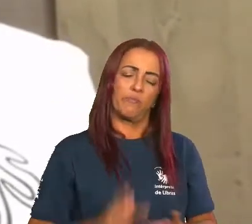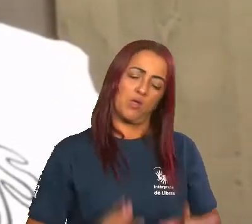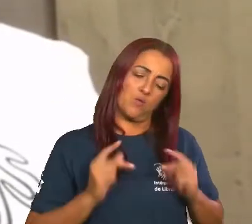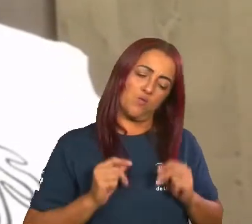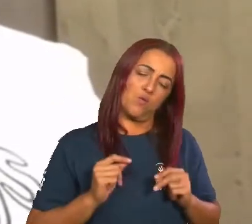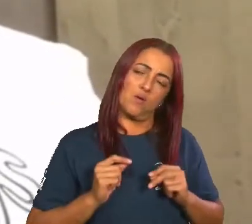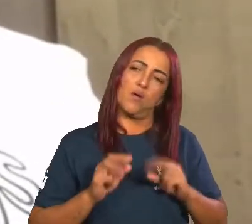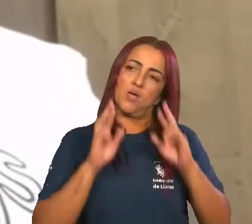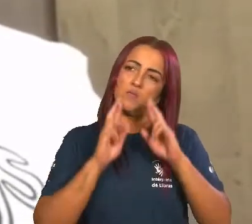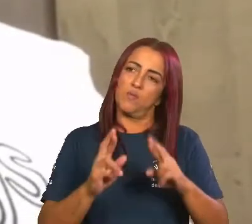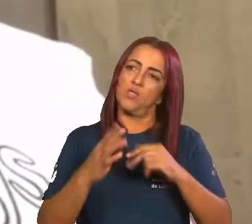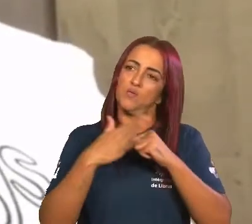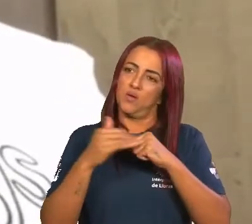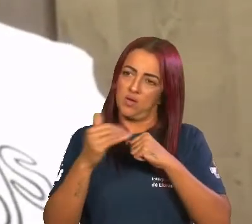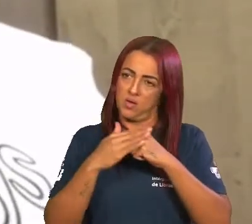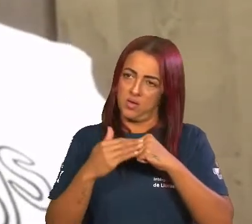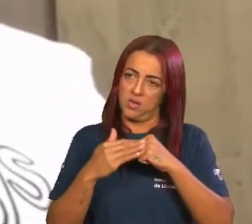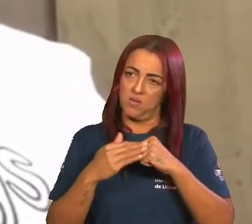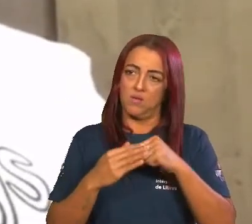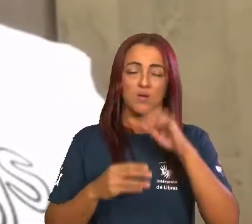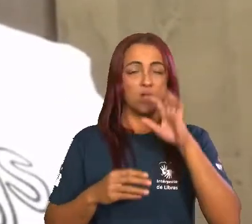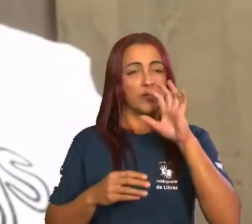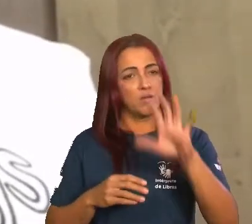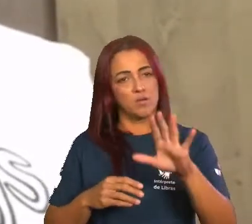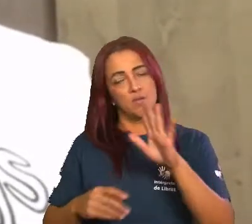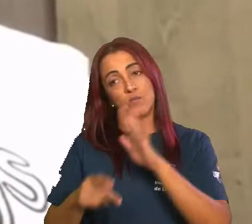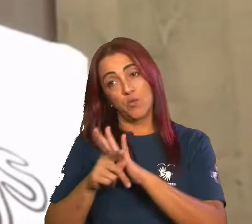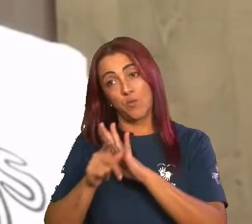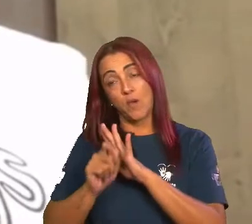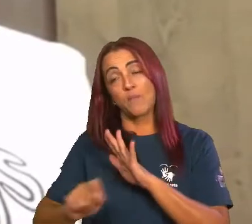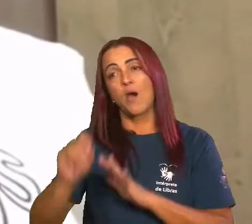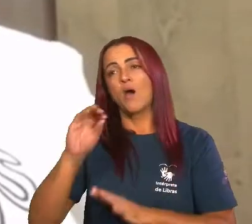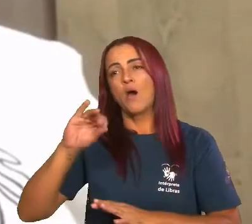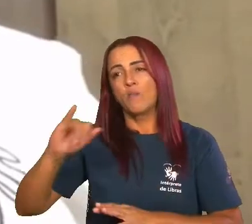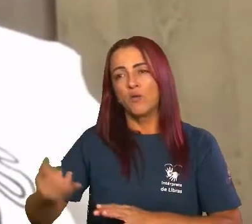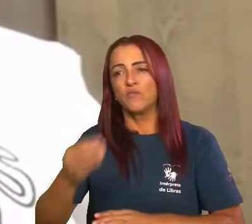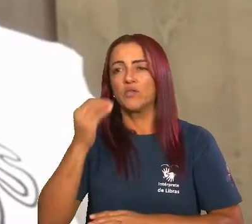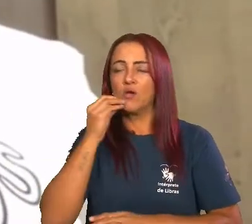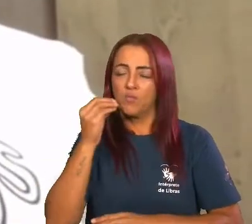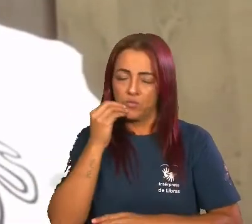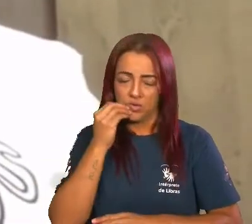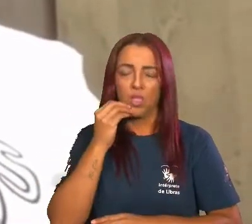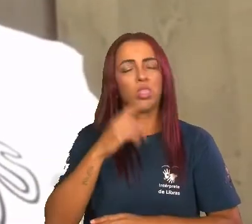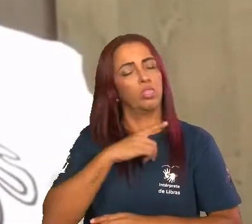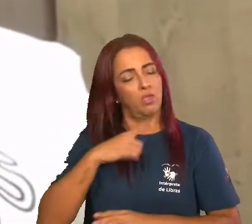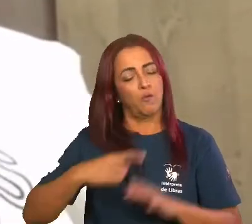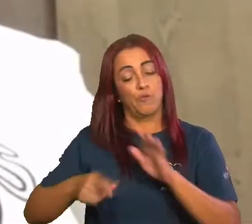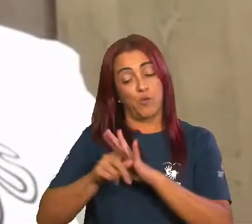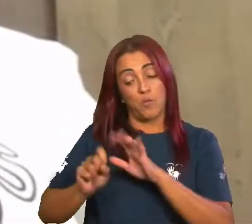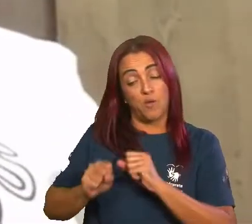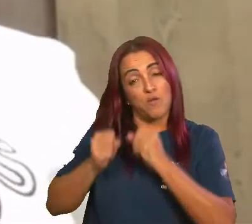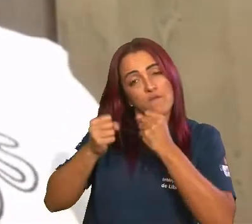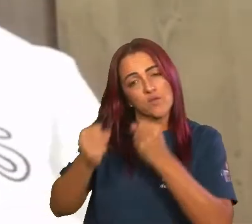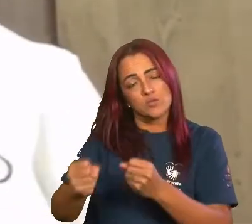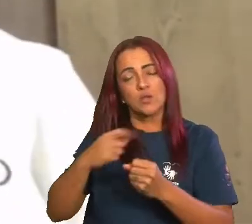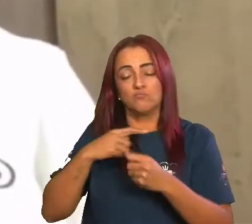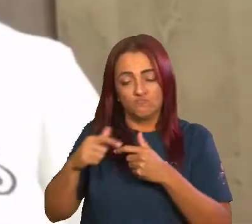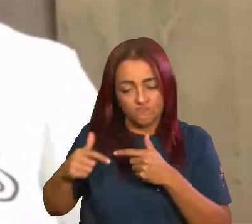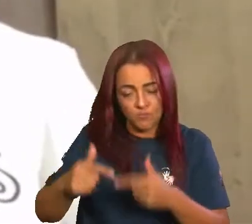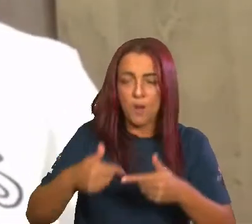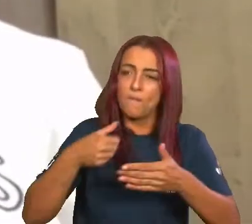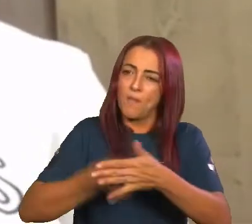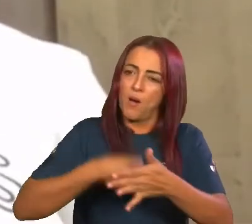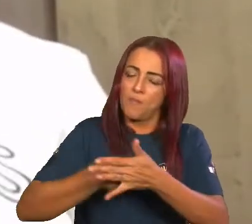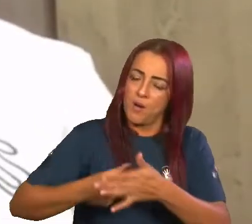respeito e carinho. É saber aproveitar as oportunidades e se esforçar para atingir objetivos